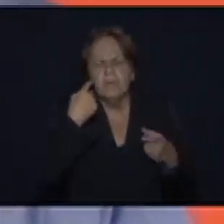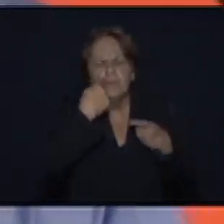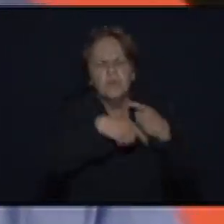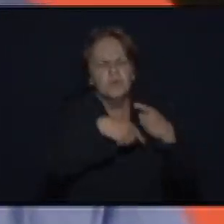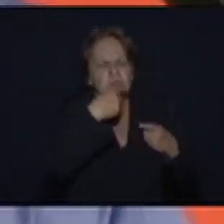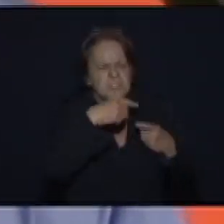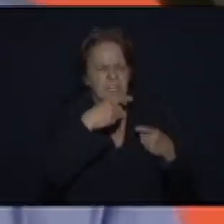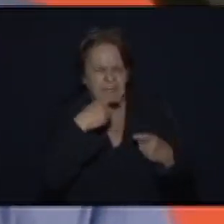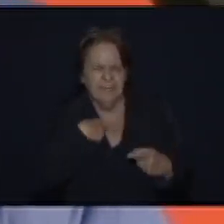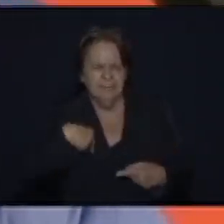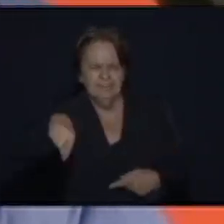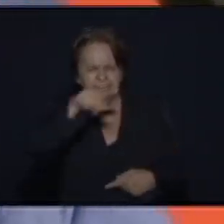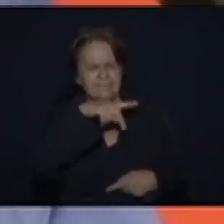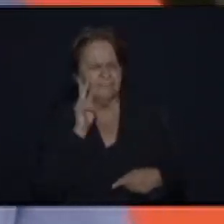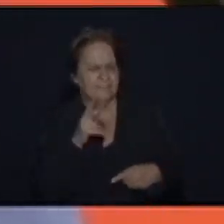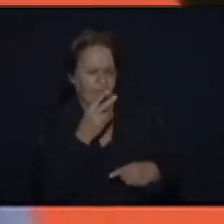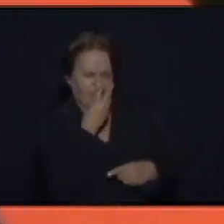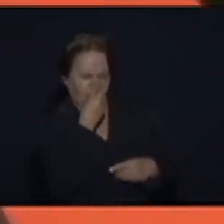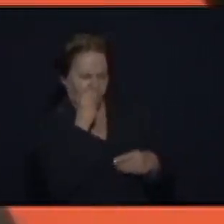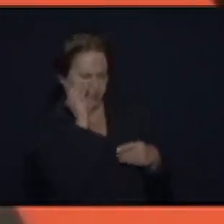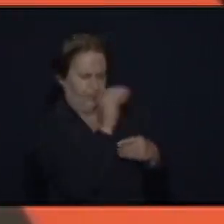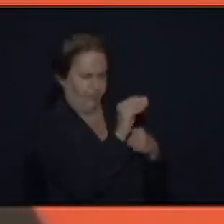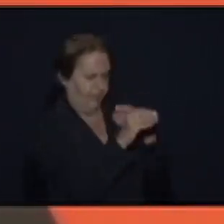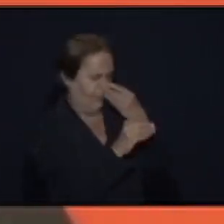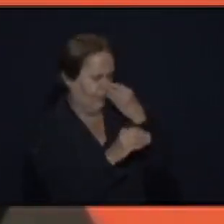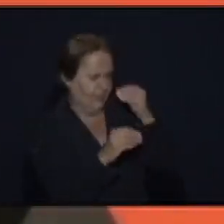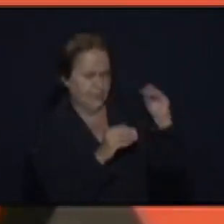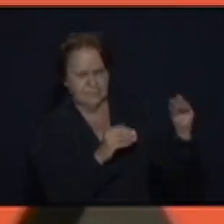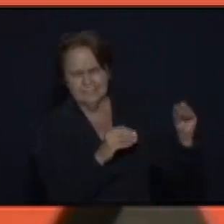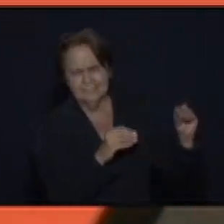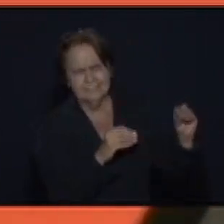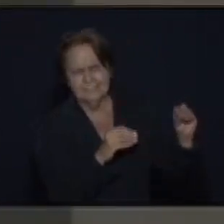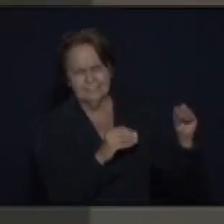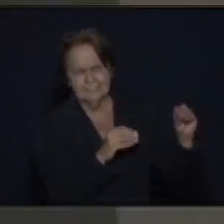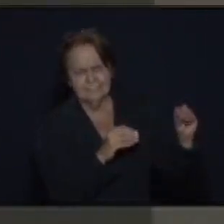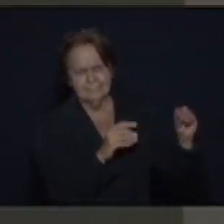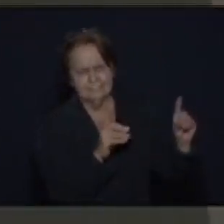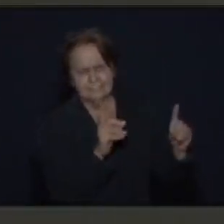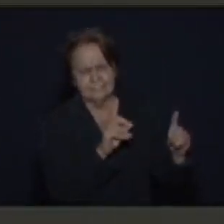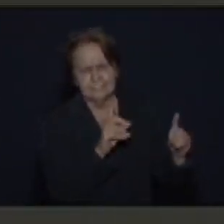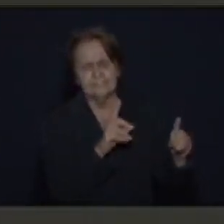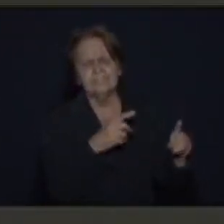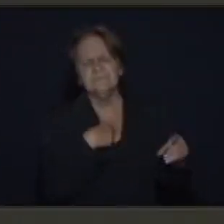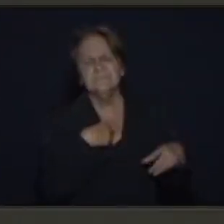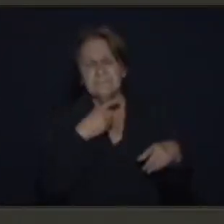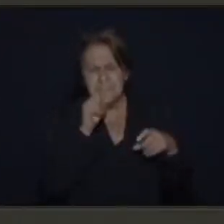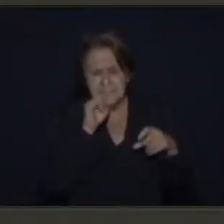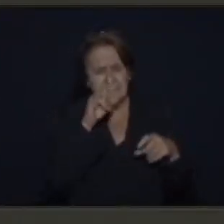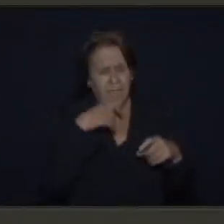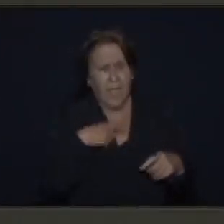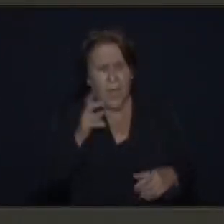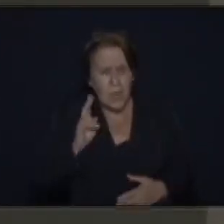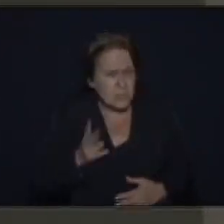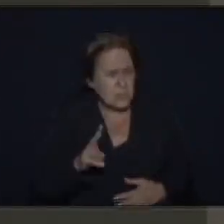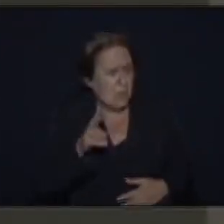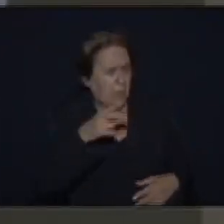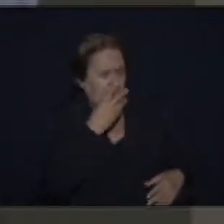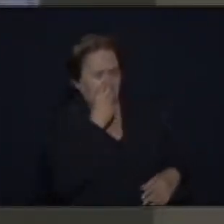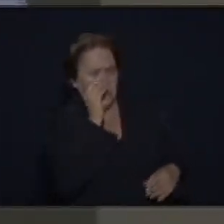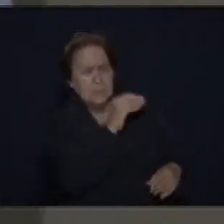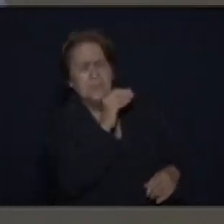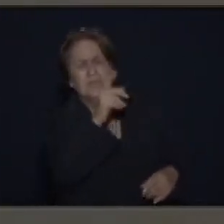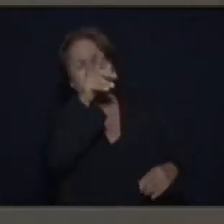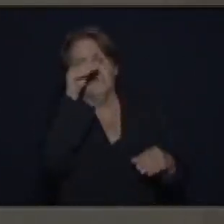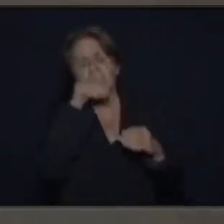política com esse olho distante e de torcedor arquibancada se nós fizéssemos isso nós vamos voltar mal nós vamos continuar